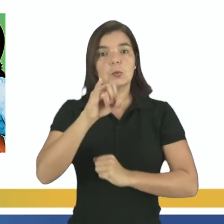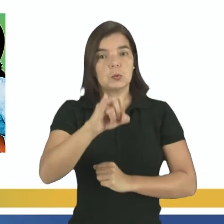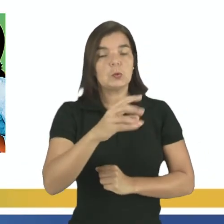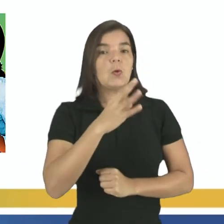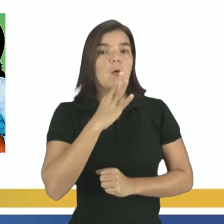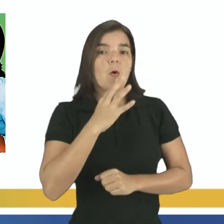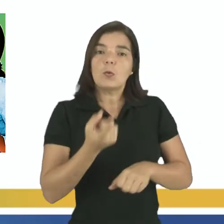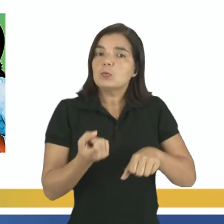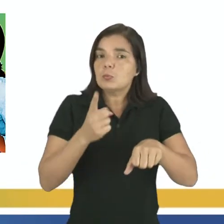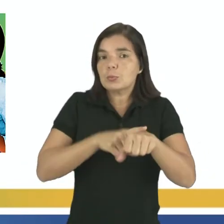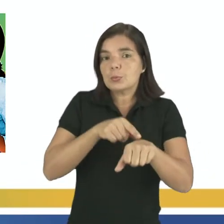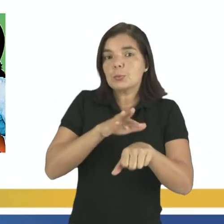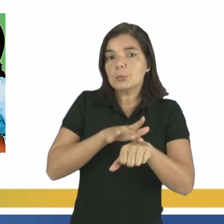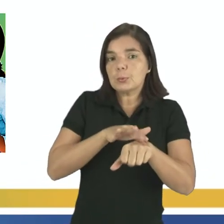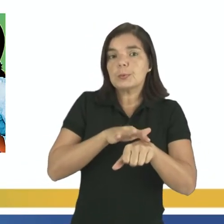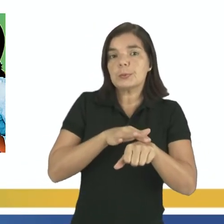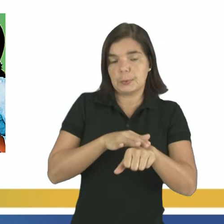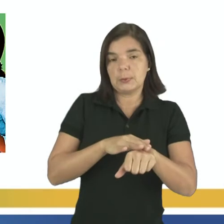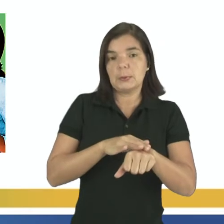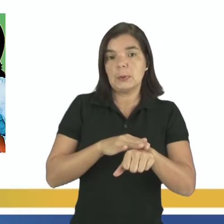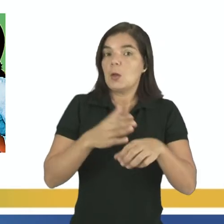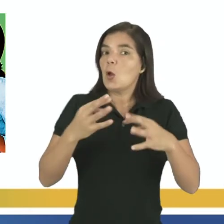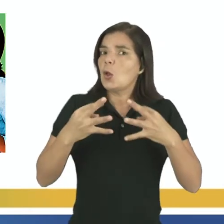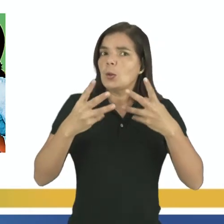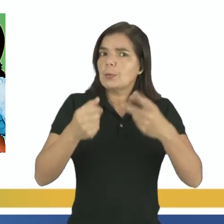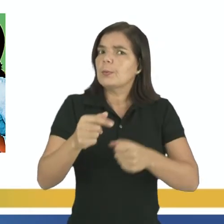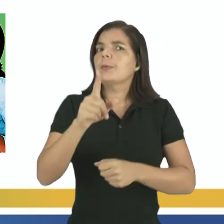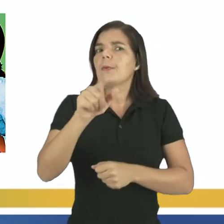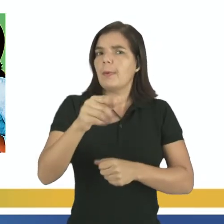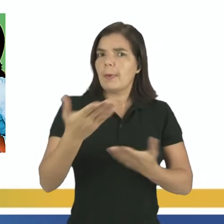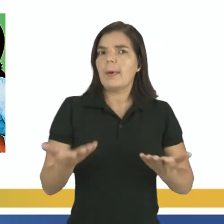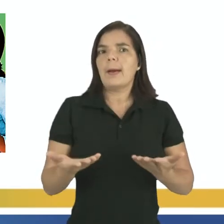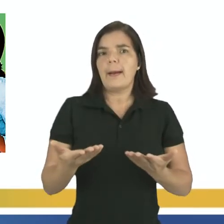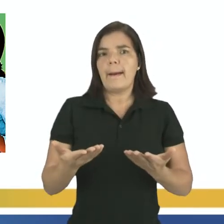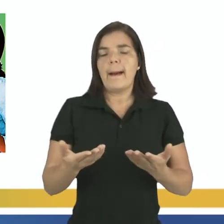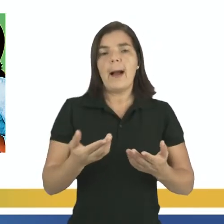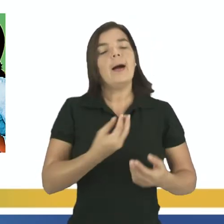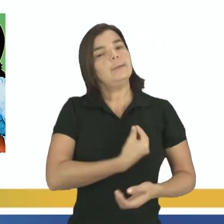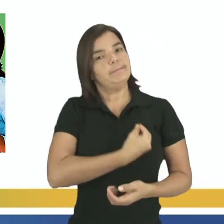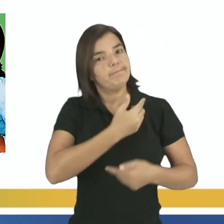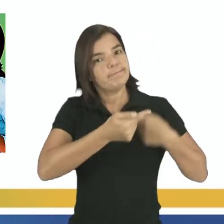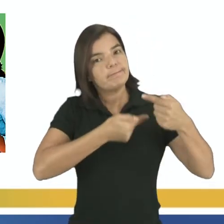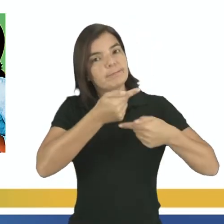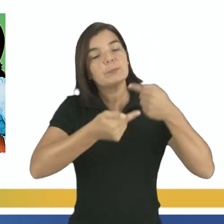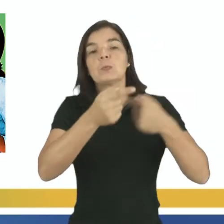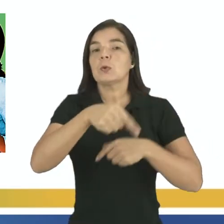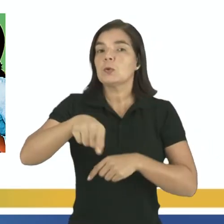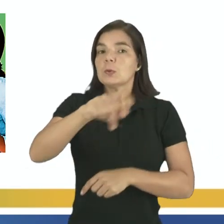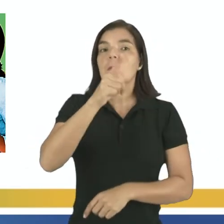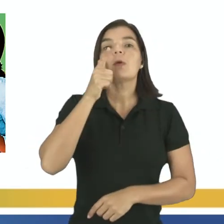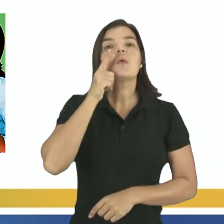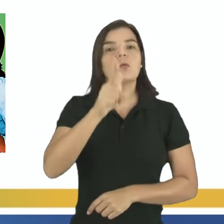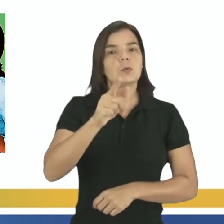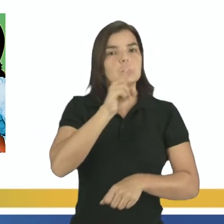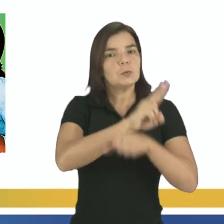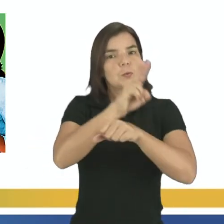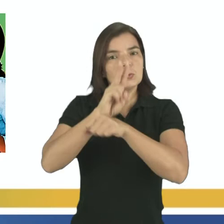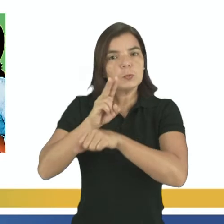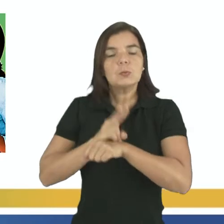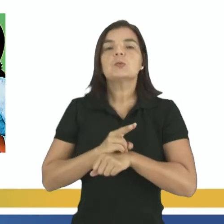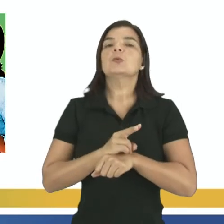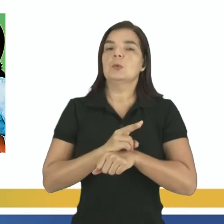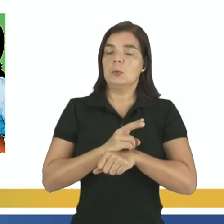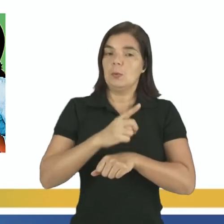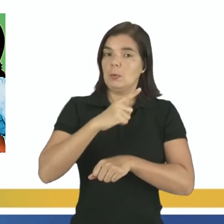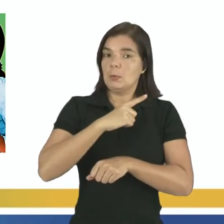as infecções sexualmente transmissíveis, tudo isso relacionado à reprodução, você consegue ter um maior cuidado, você